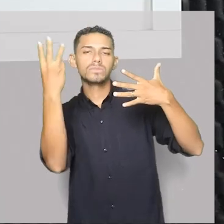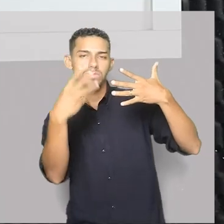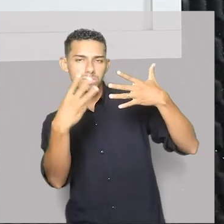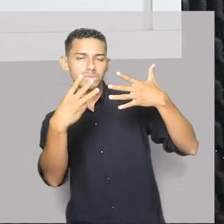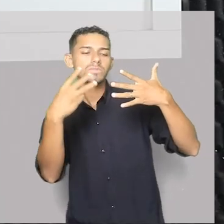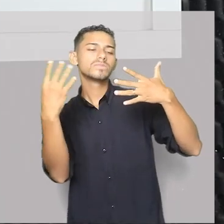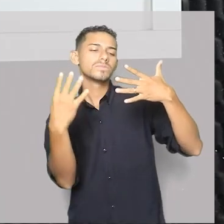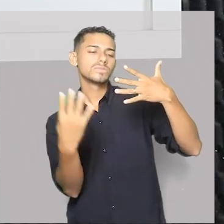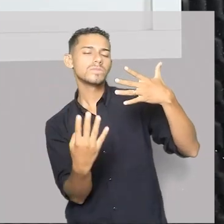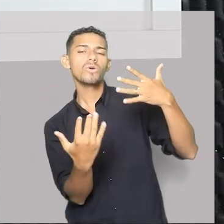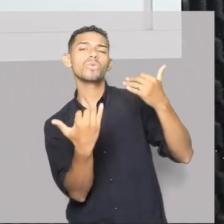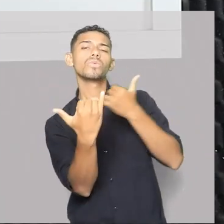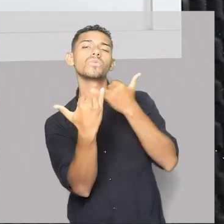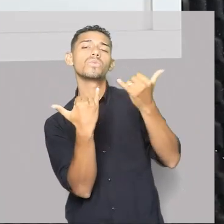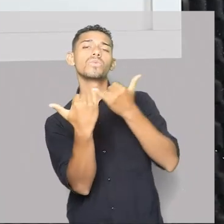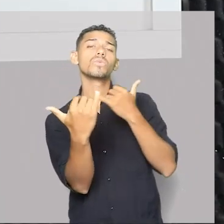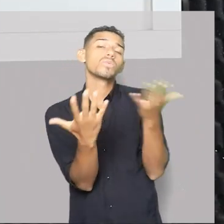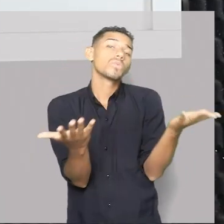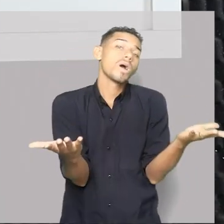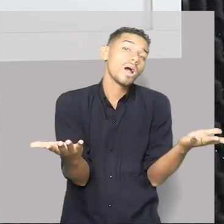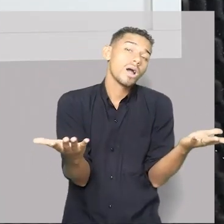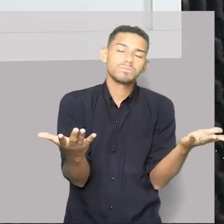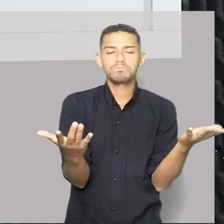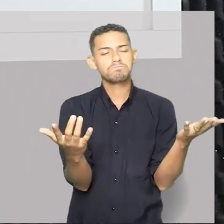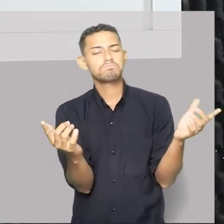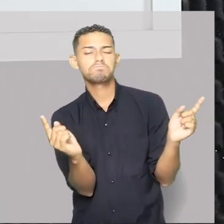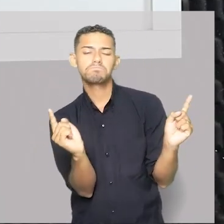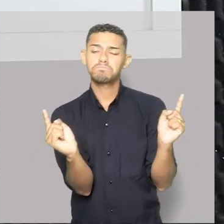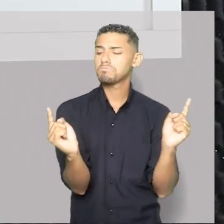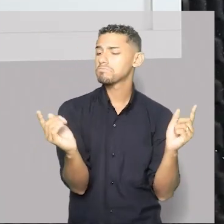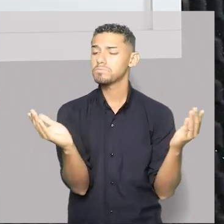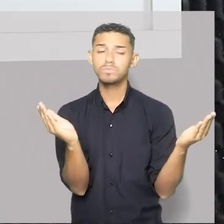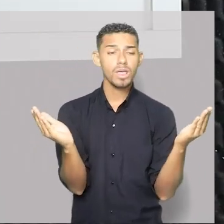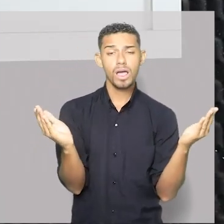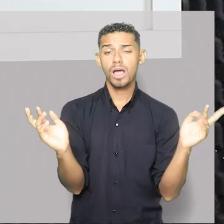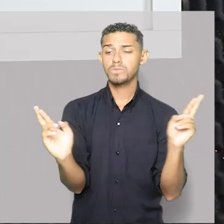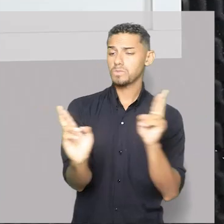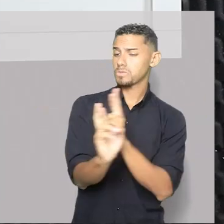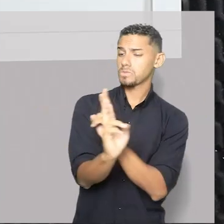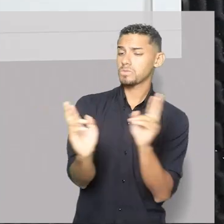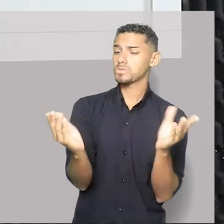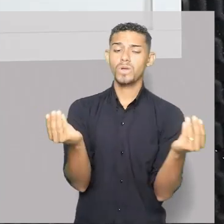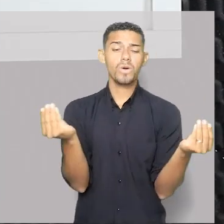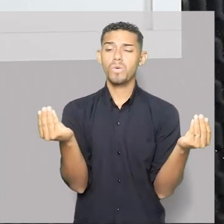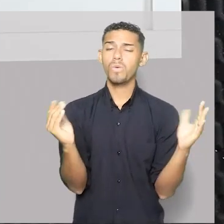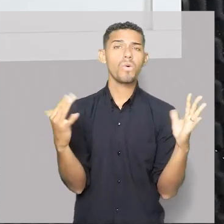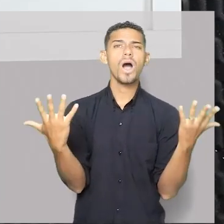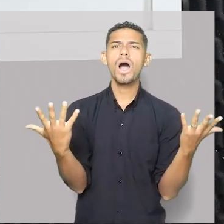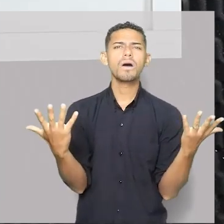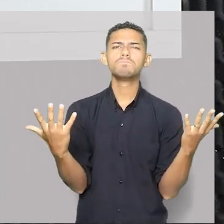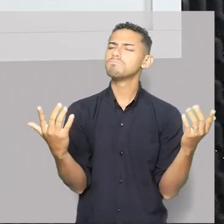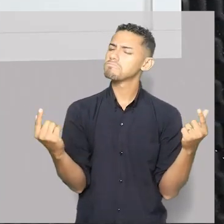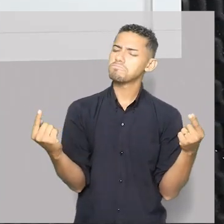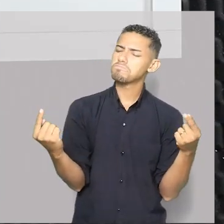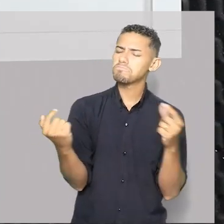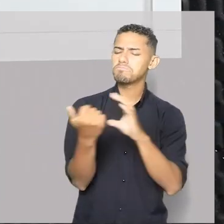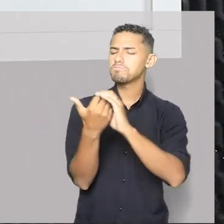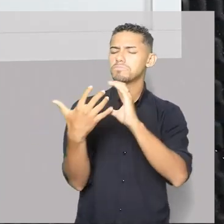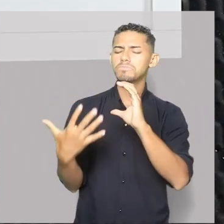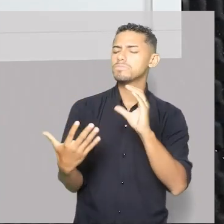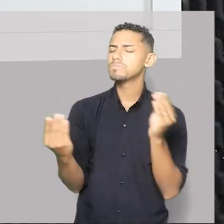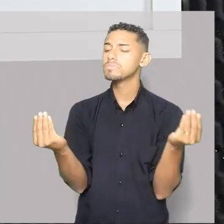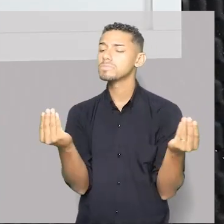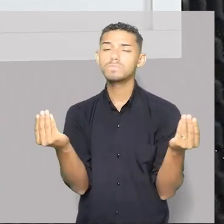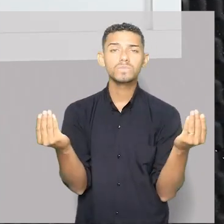a similaridade que a gente vai ter entre eles, qual a relação que eles têm e eles partilham,